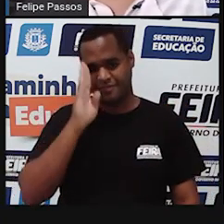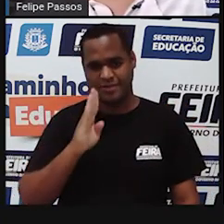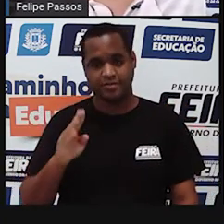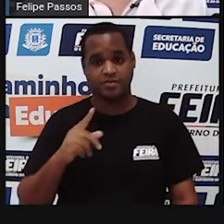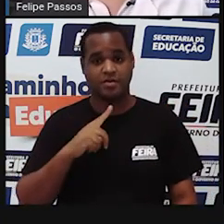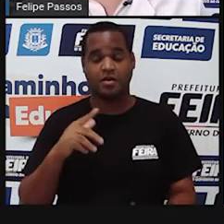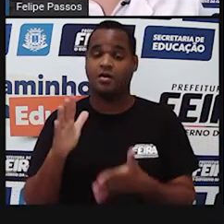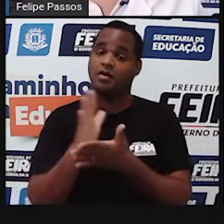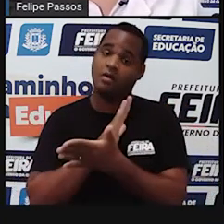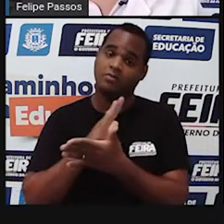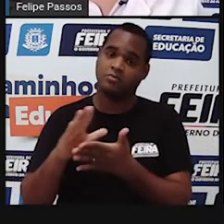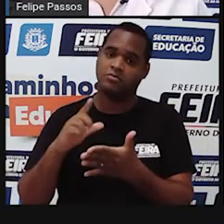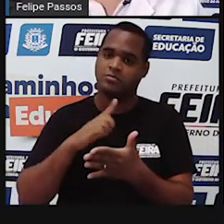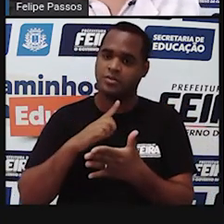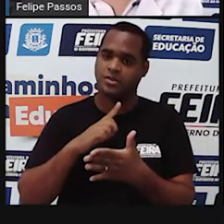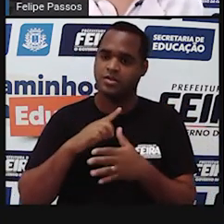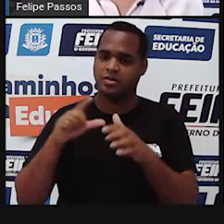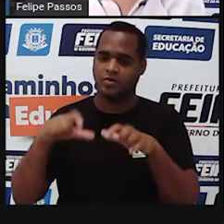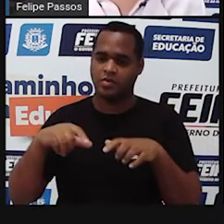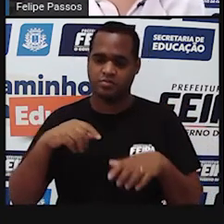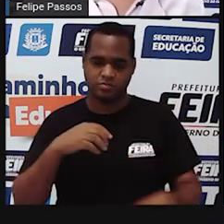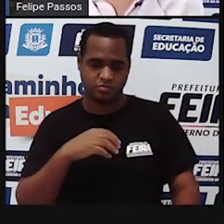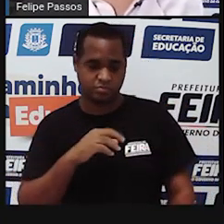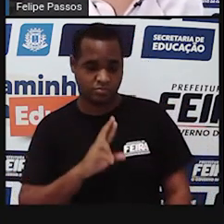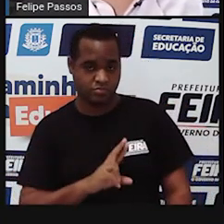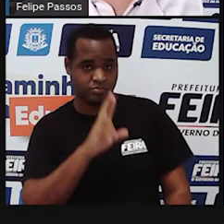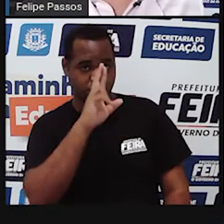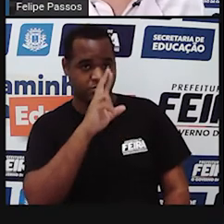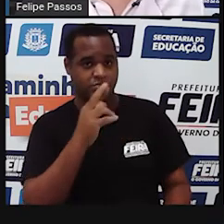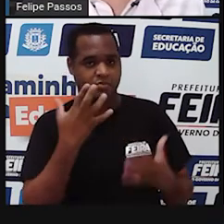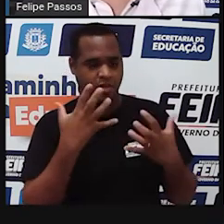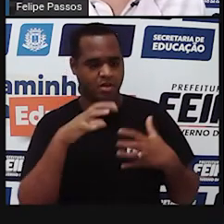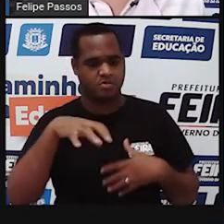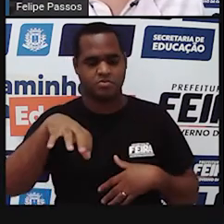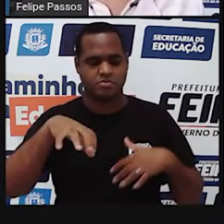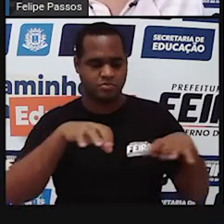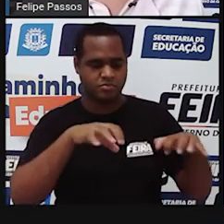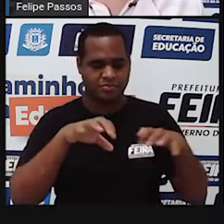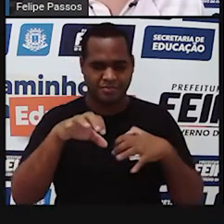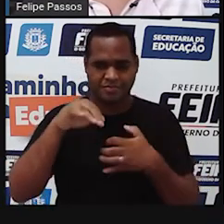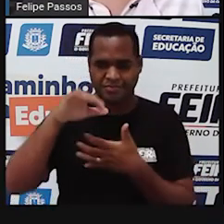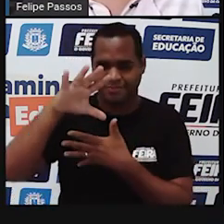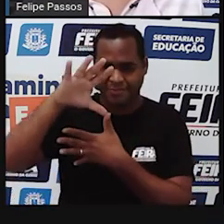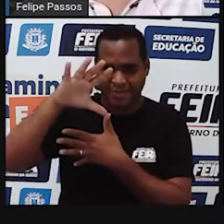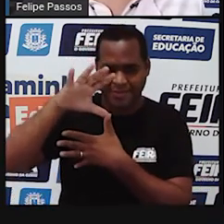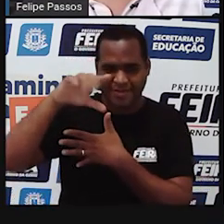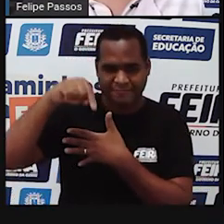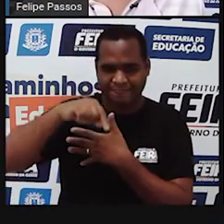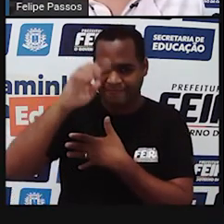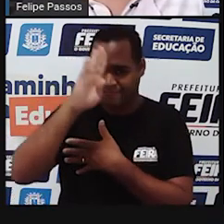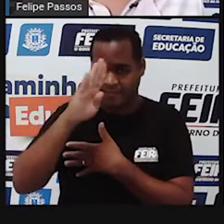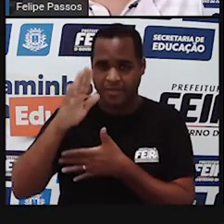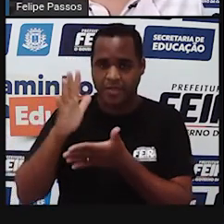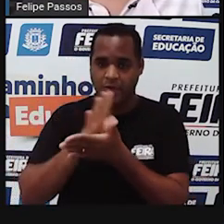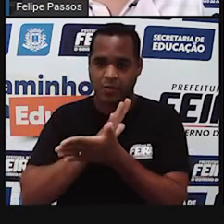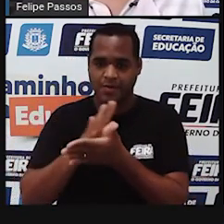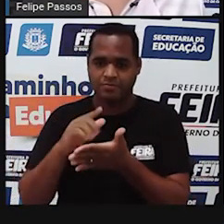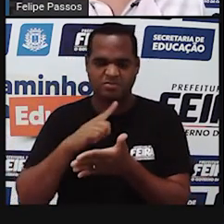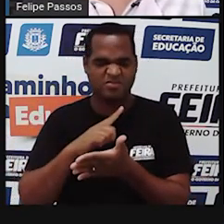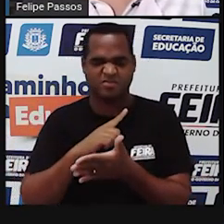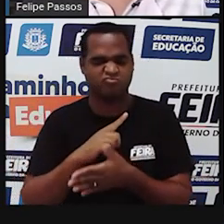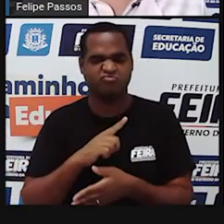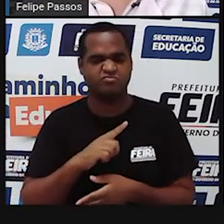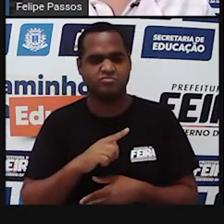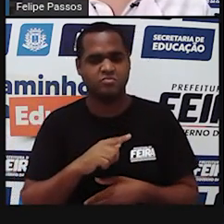algumas pessoas de uma região, elas se acham superiores a outras. Esse é um termo que a gente pode chamar de xenofobia.